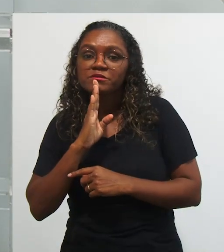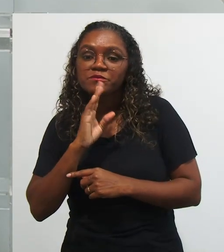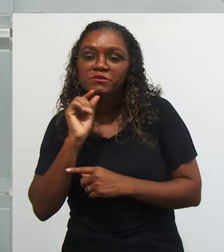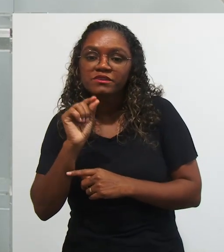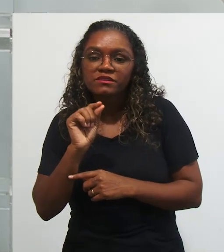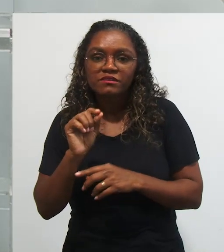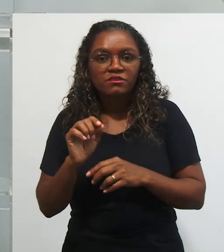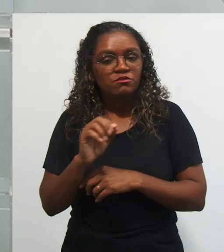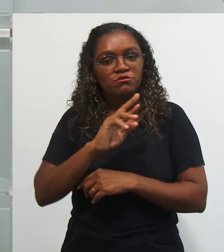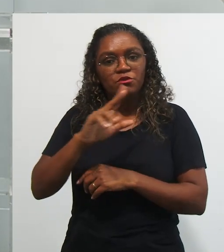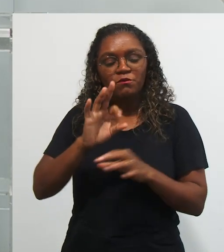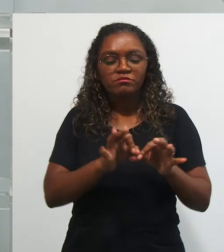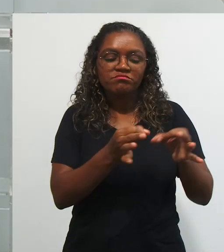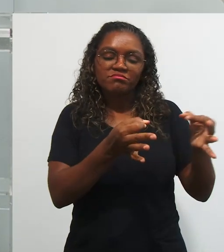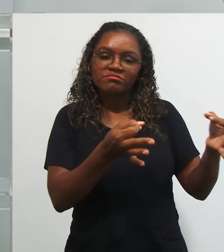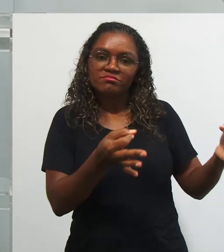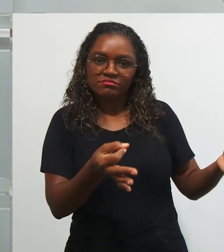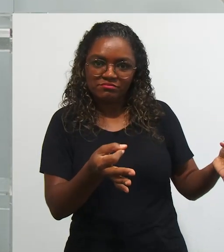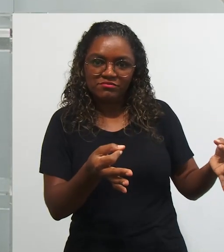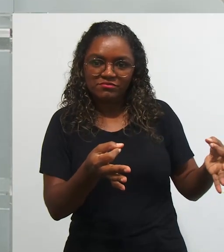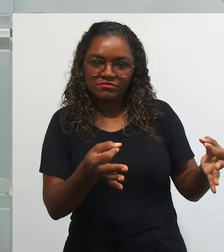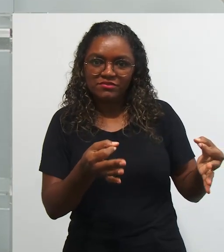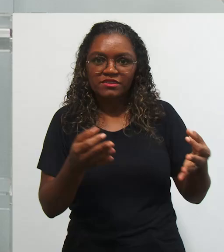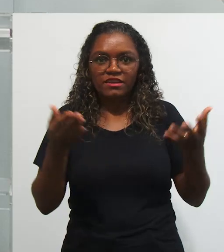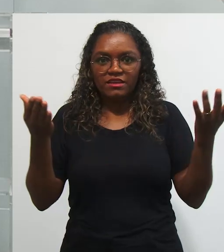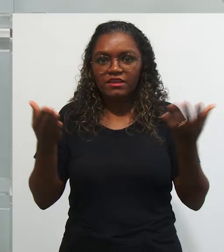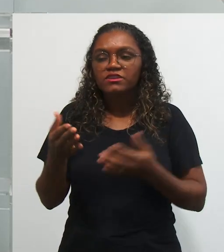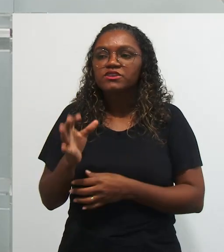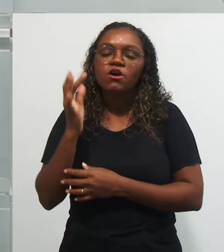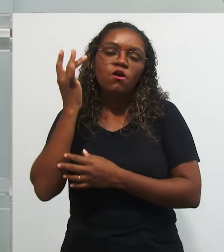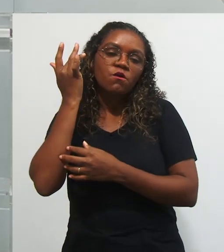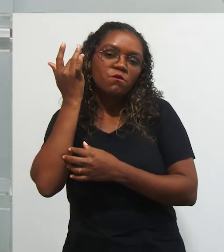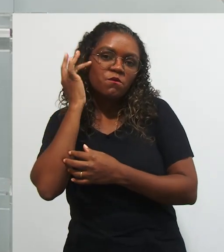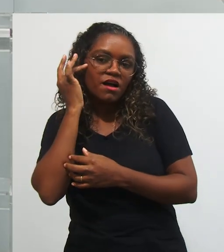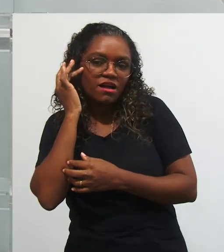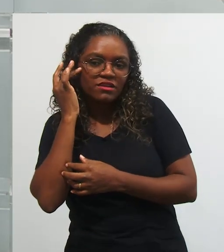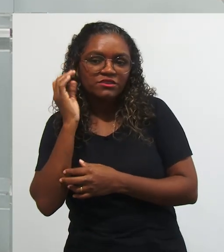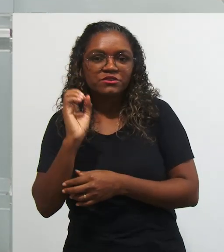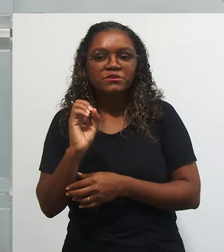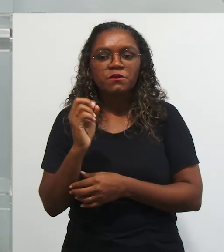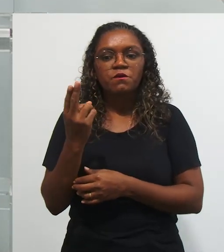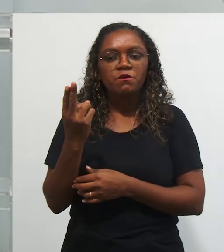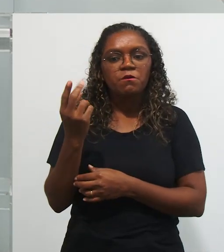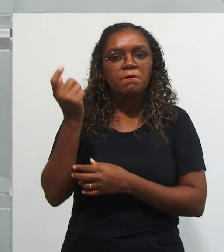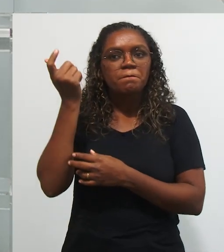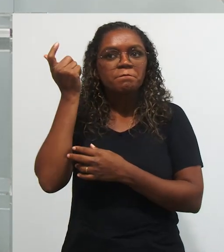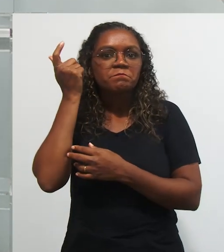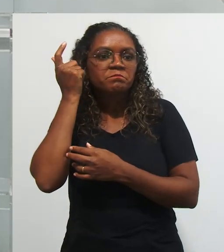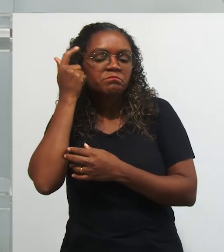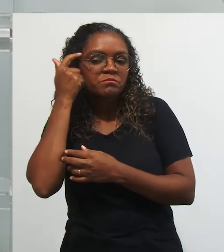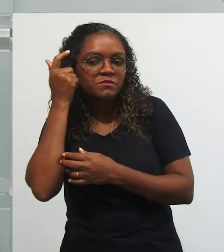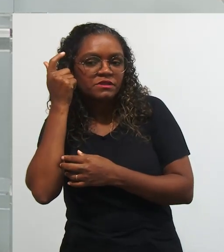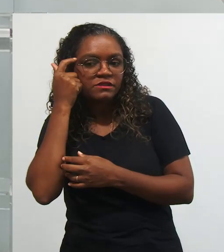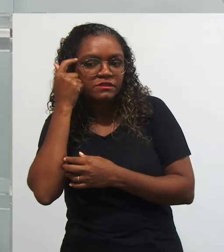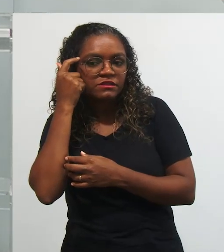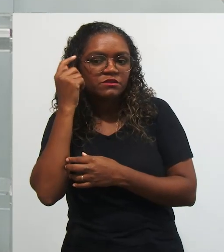não é mais o conhecimento do senso comum, que já não é mais o nosso achismo, não são mais os